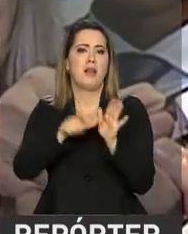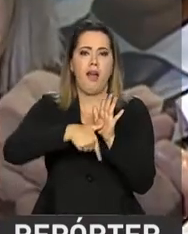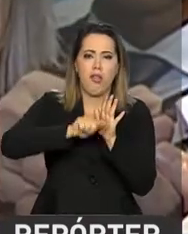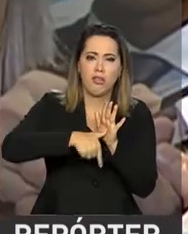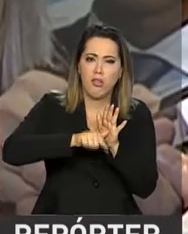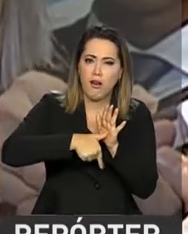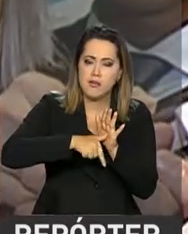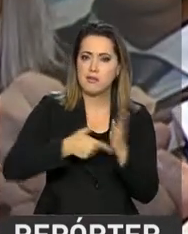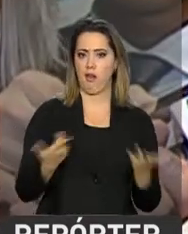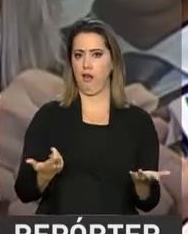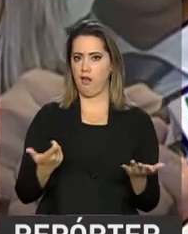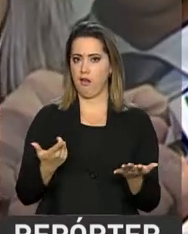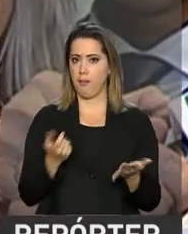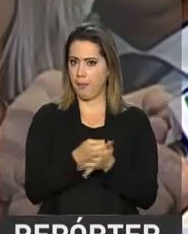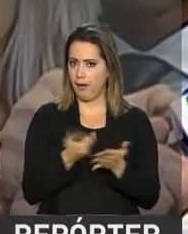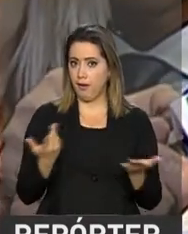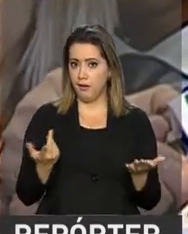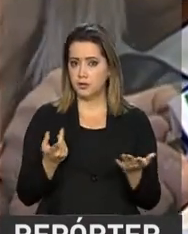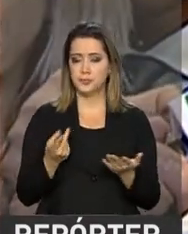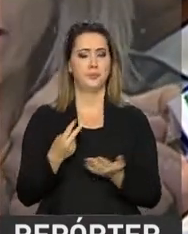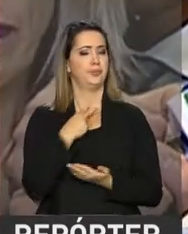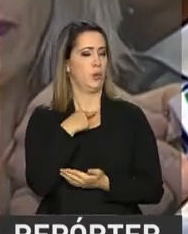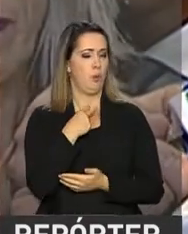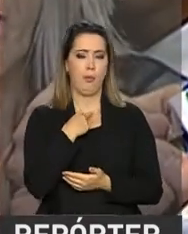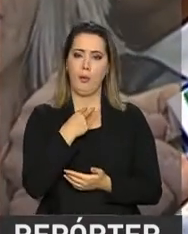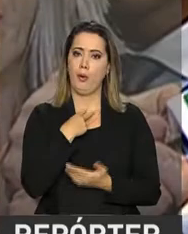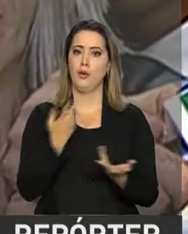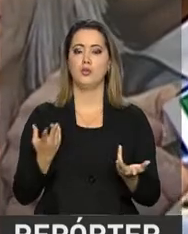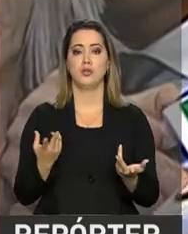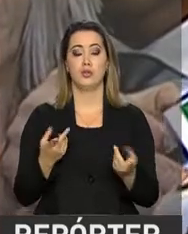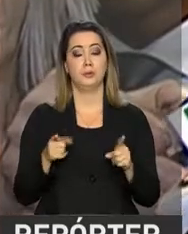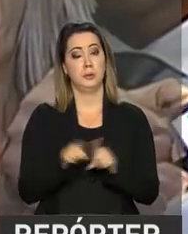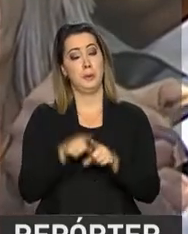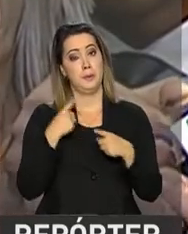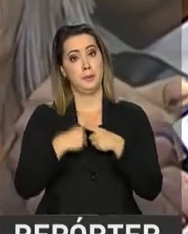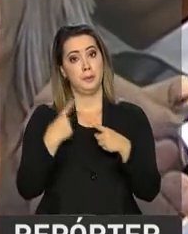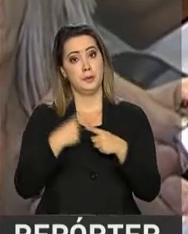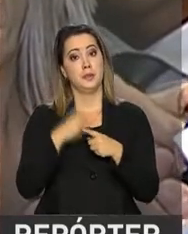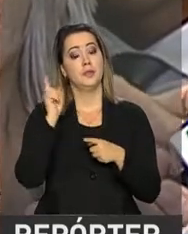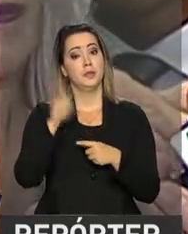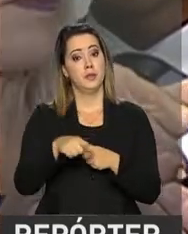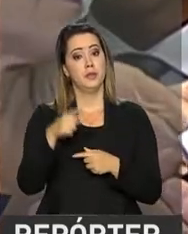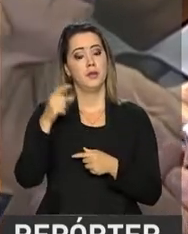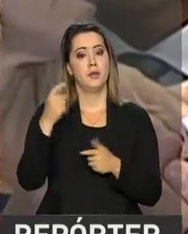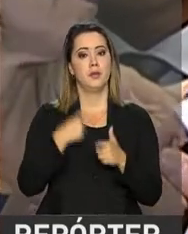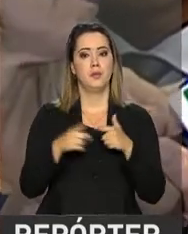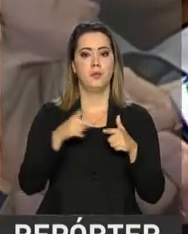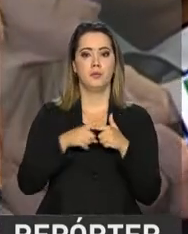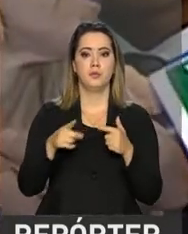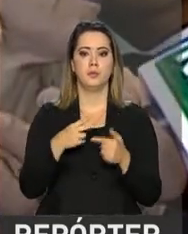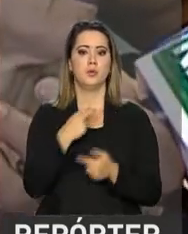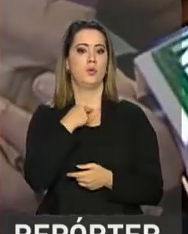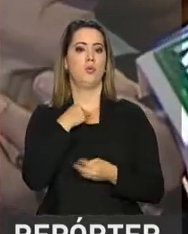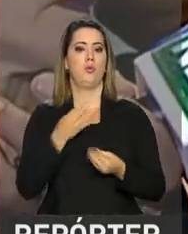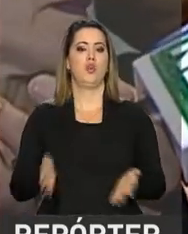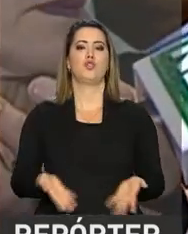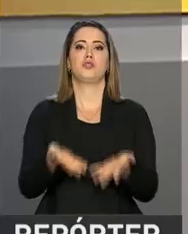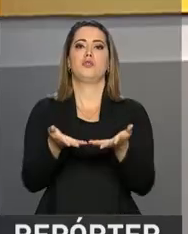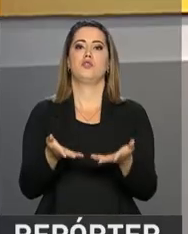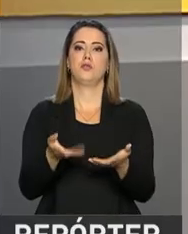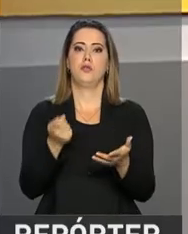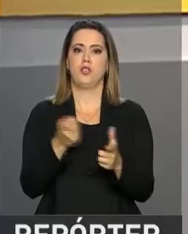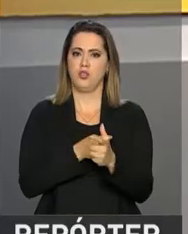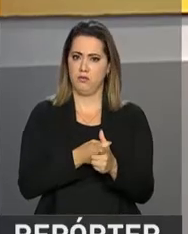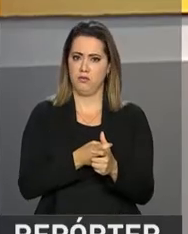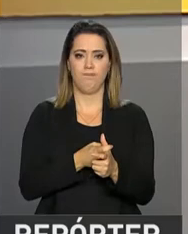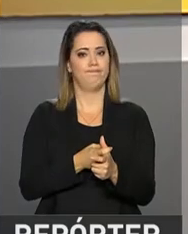esperar um possível próximo e físicos e pelo arriscado e não podem se pode dar esse incentivo